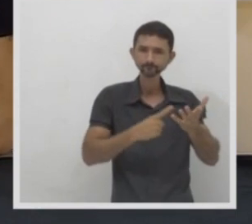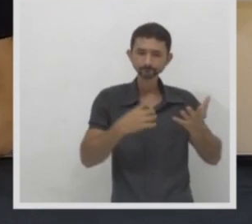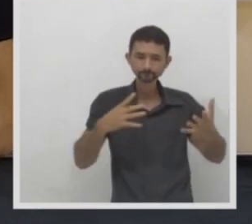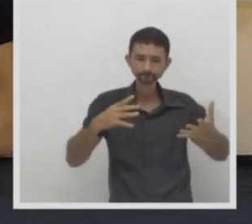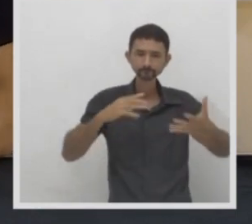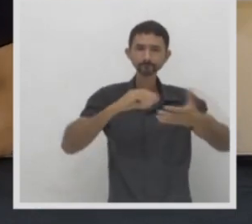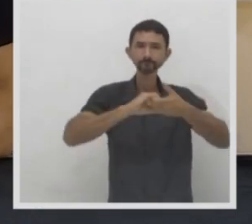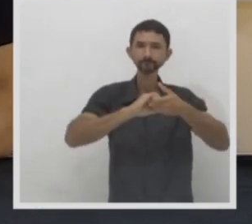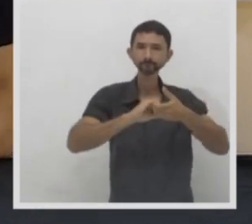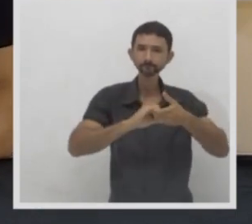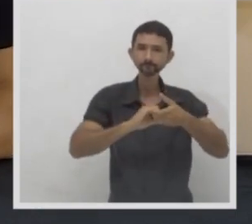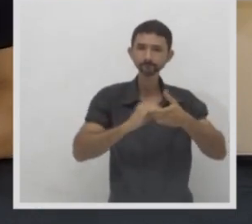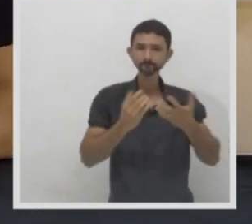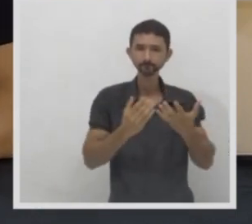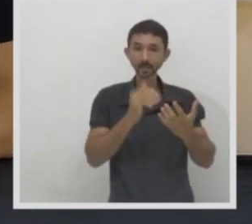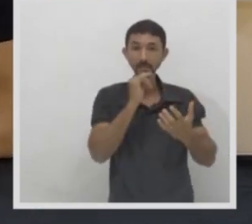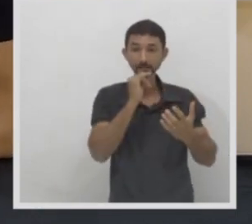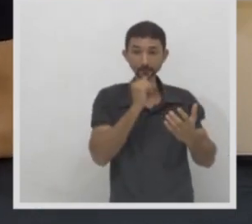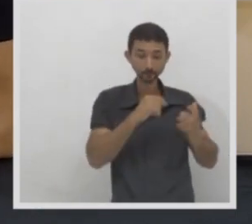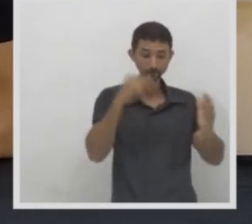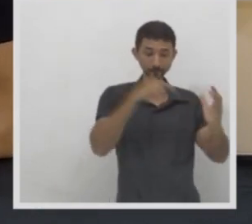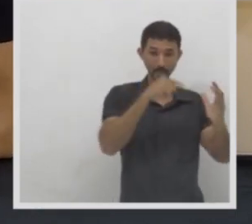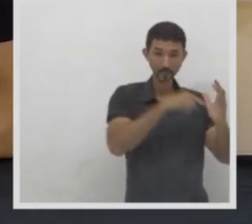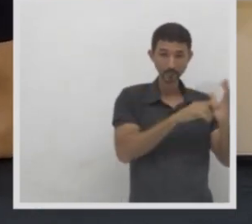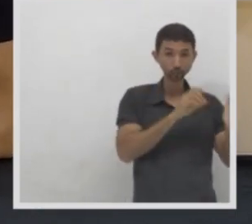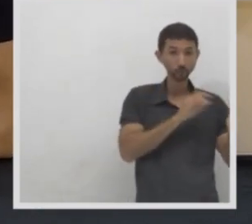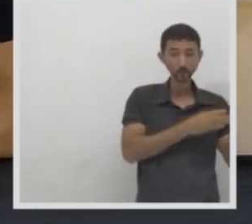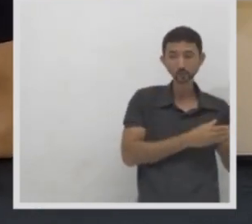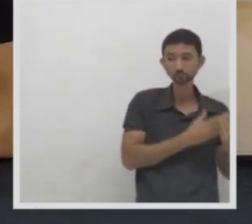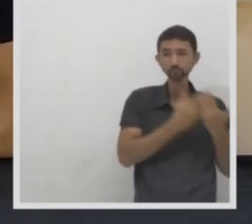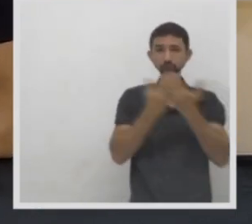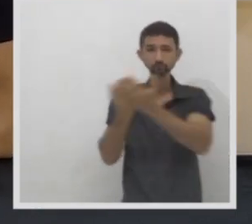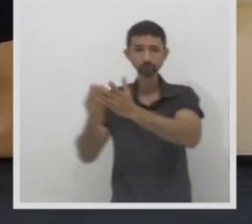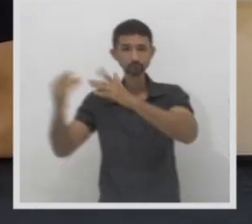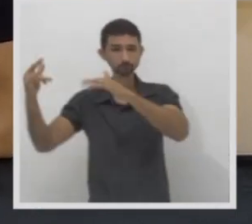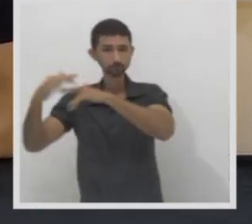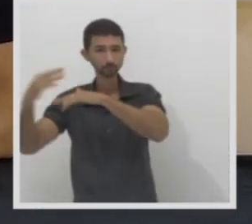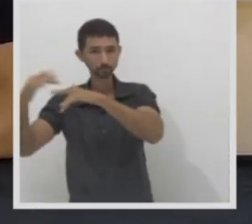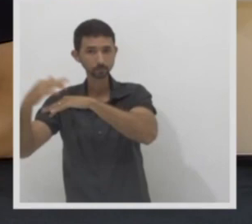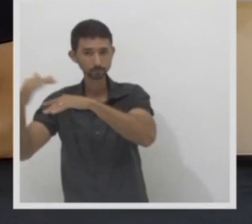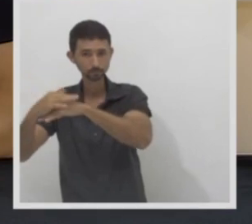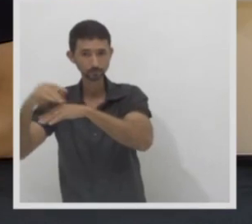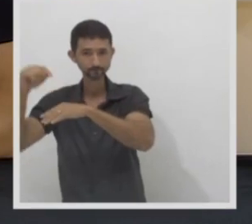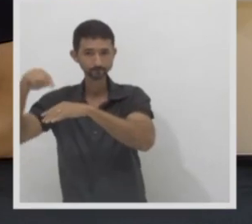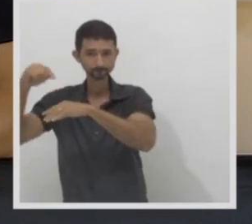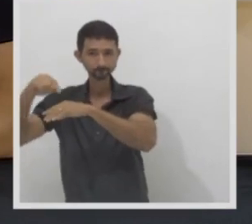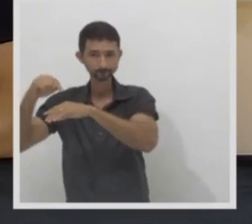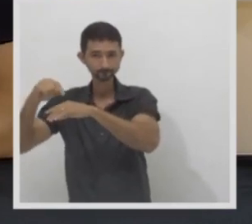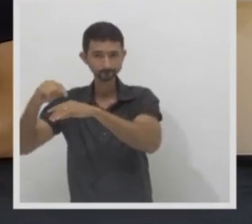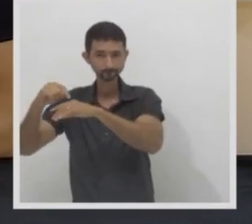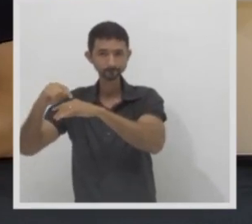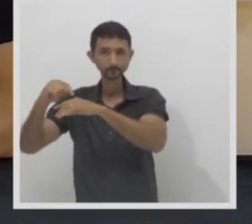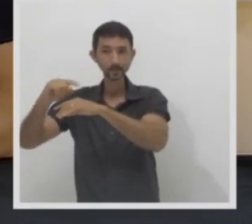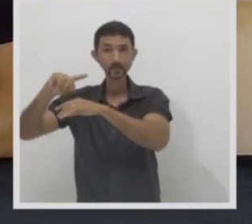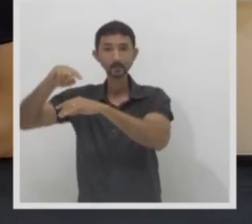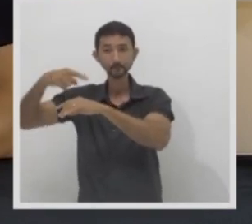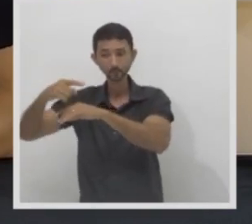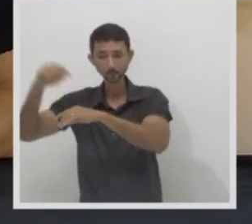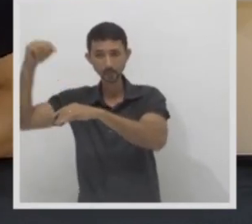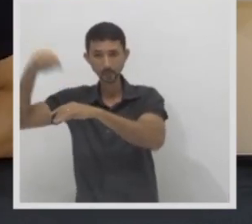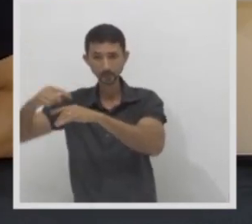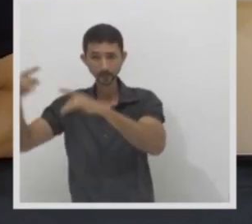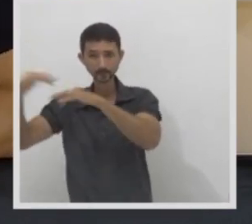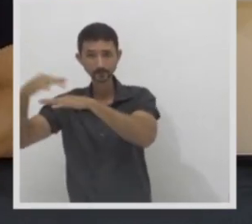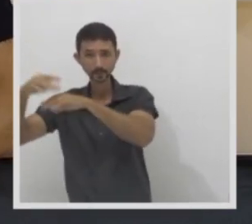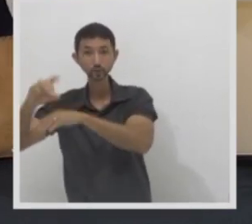podem comercializar com as suas metrópoles. E as metrópoles só podem comercializar, elas têm prioridade para comercializar com